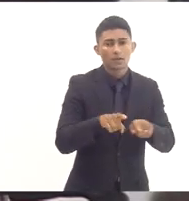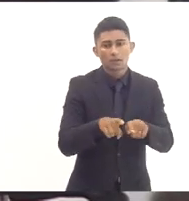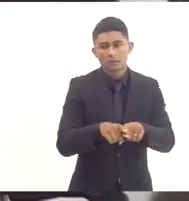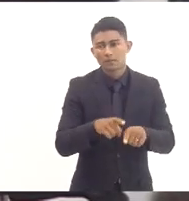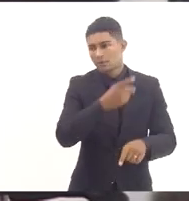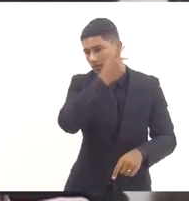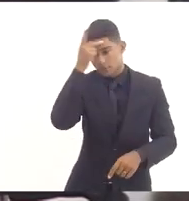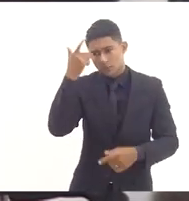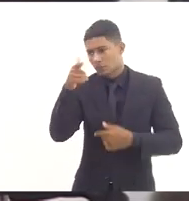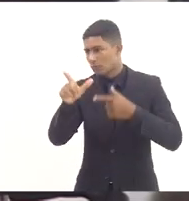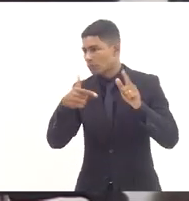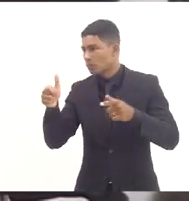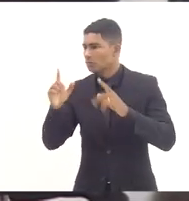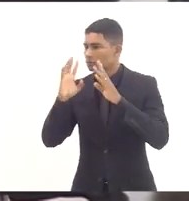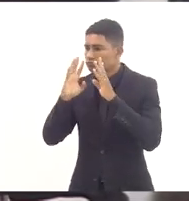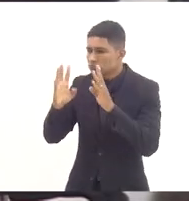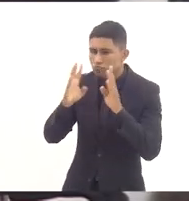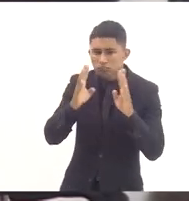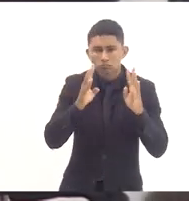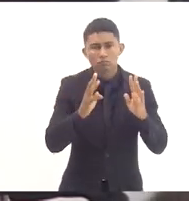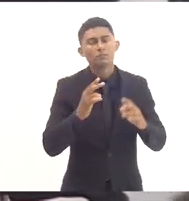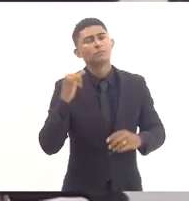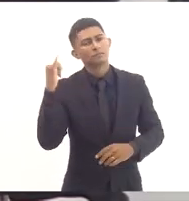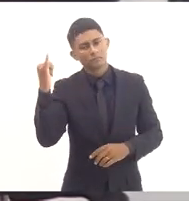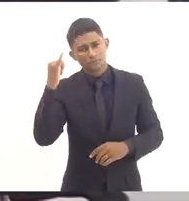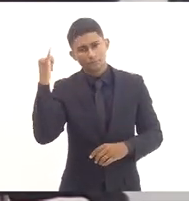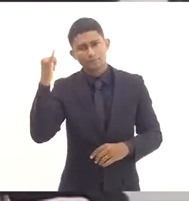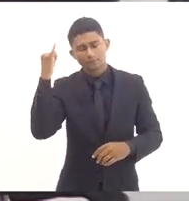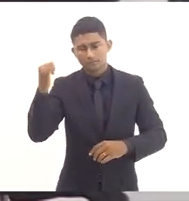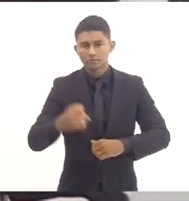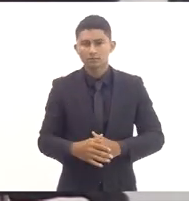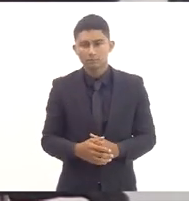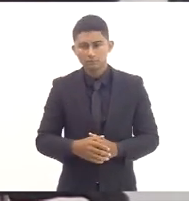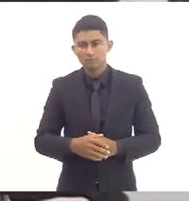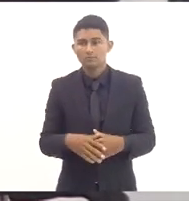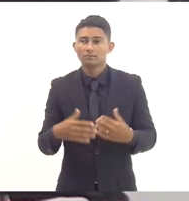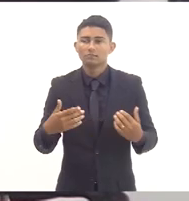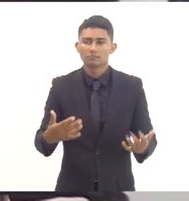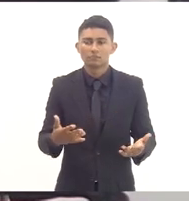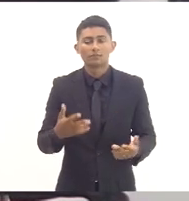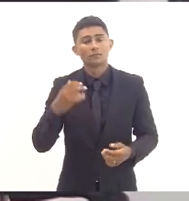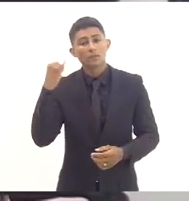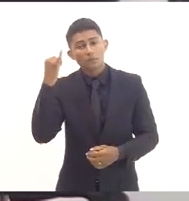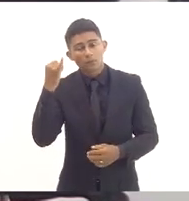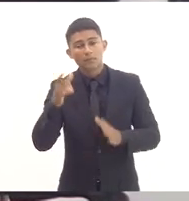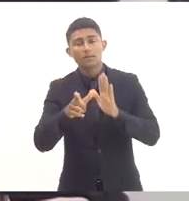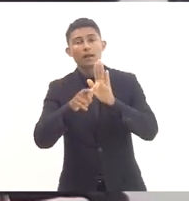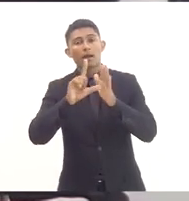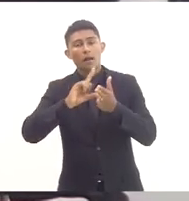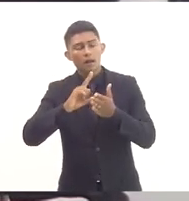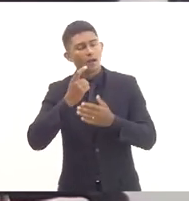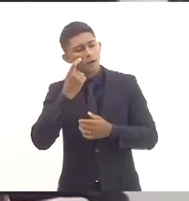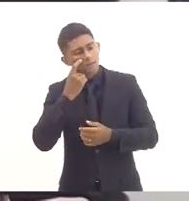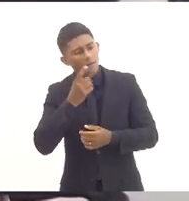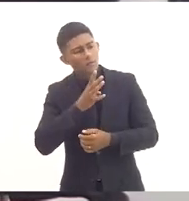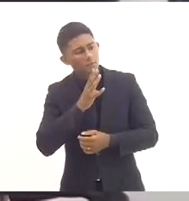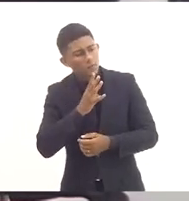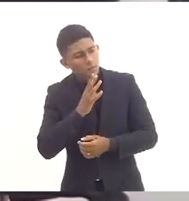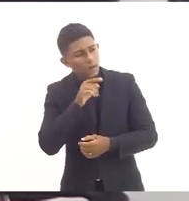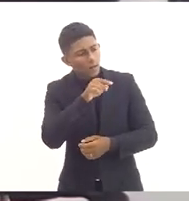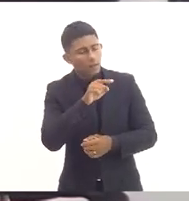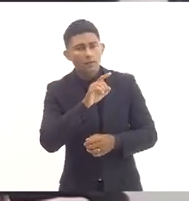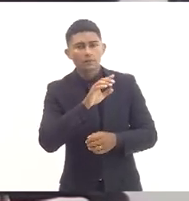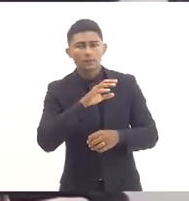das pessoas é muito importante a gente reconhecer o diagnóstico com antecedência que muita das vezes a gente